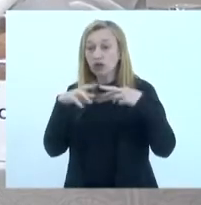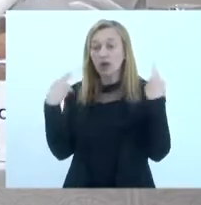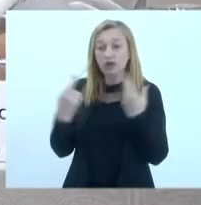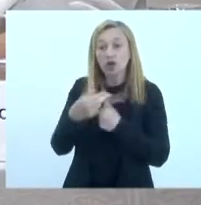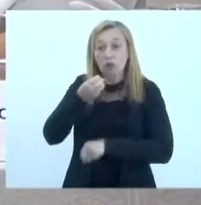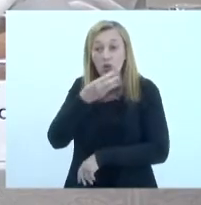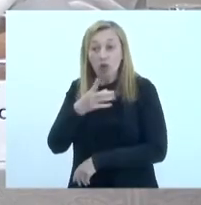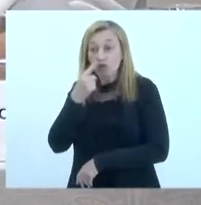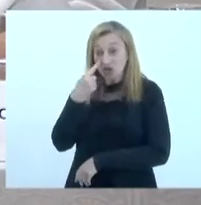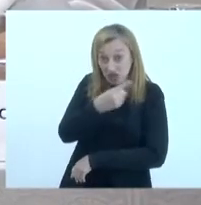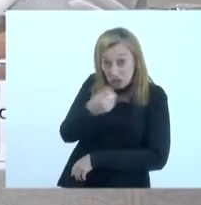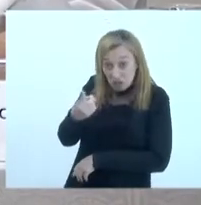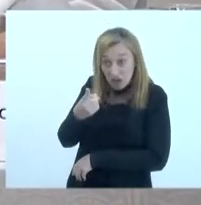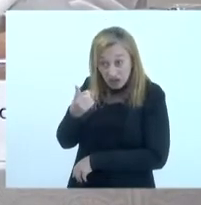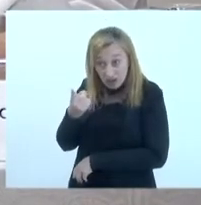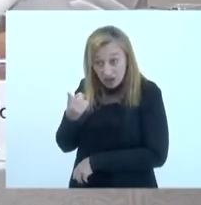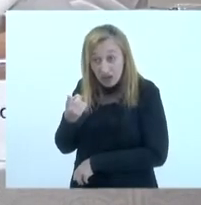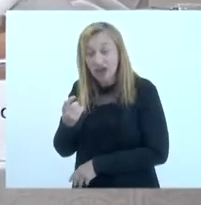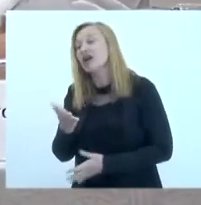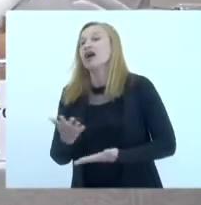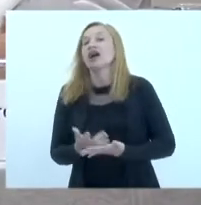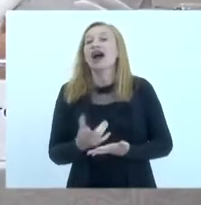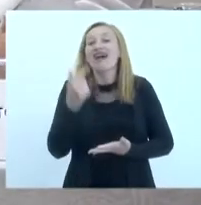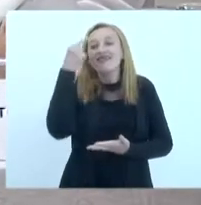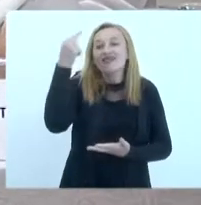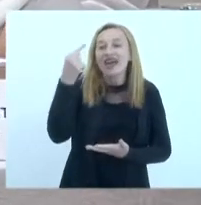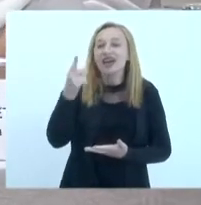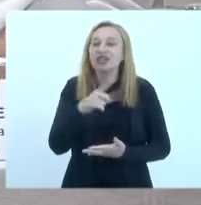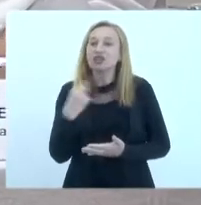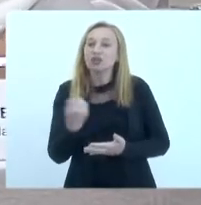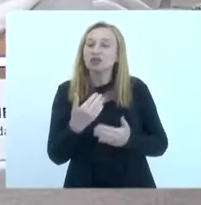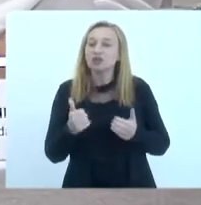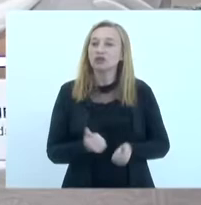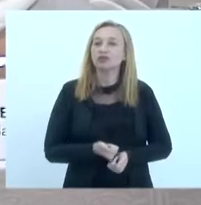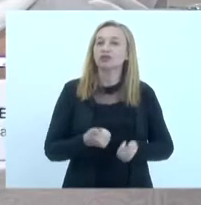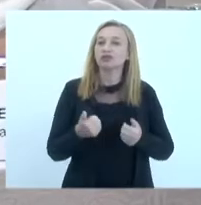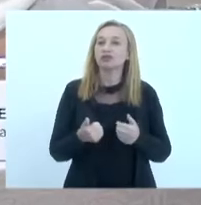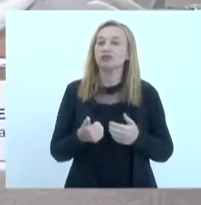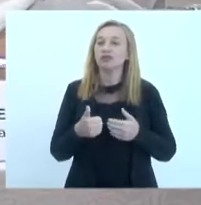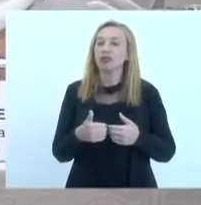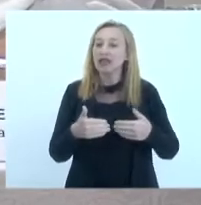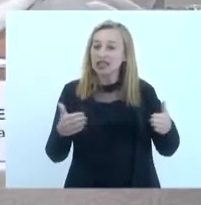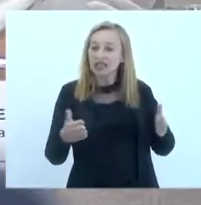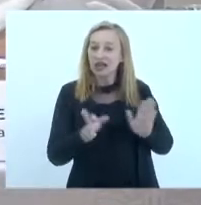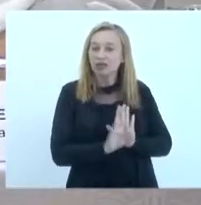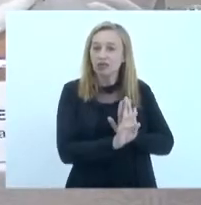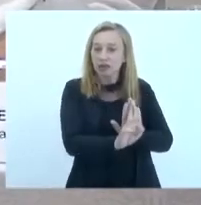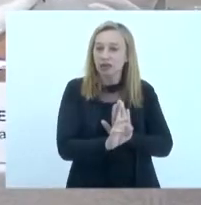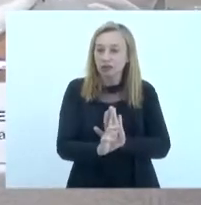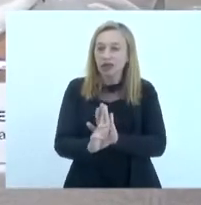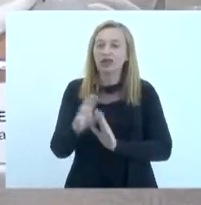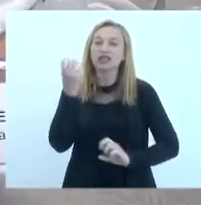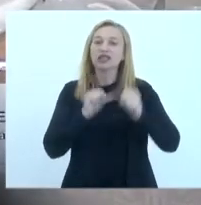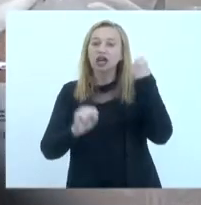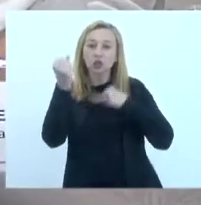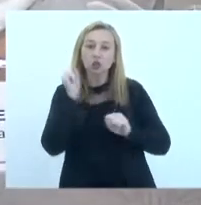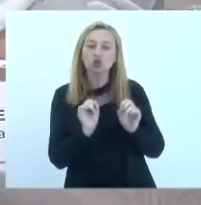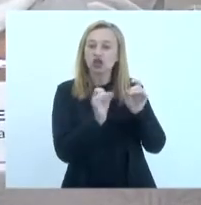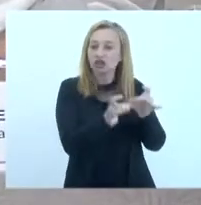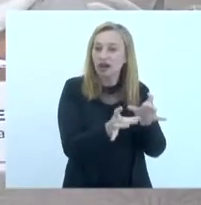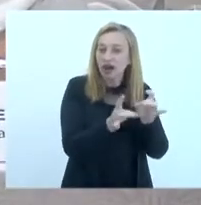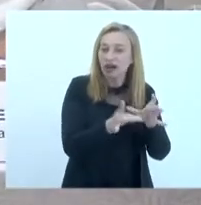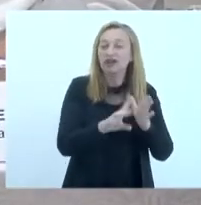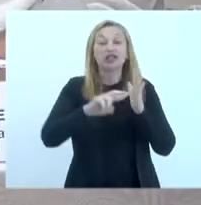vocês verão. Então, a ideia é que a gente vai abrir para os representantes da indústria, do comércio,